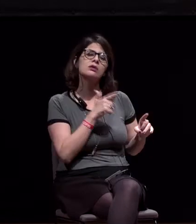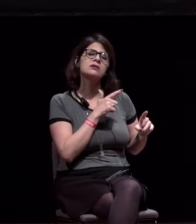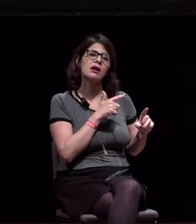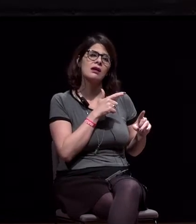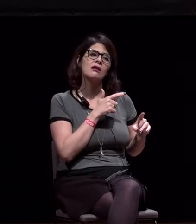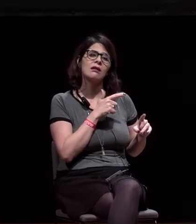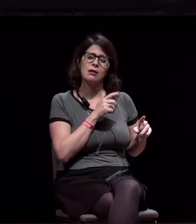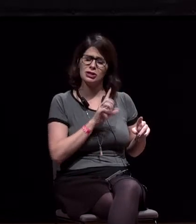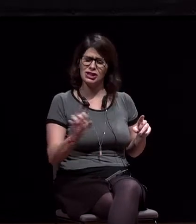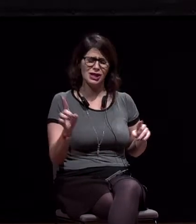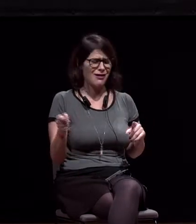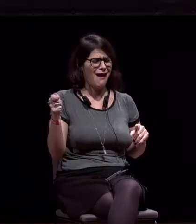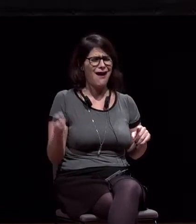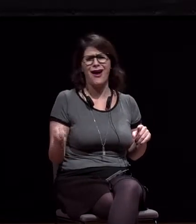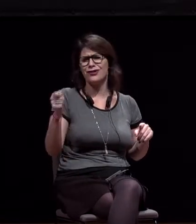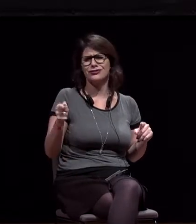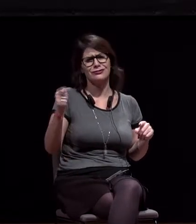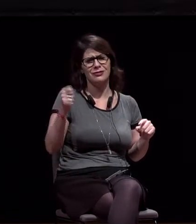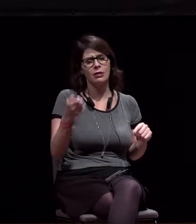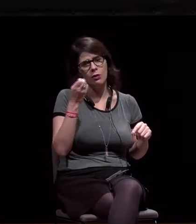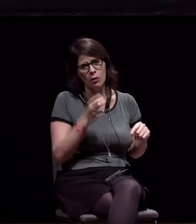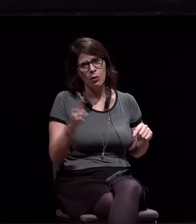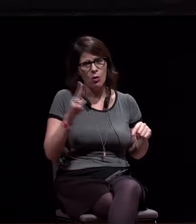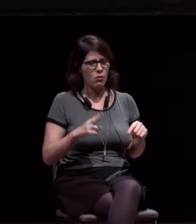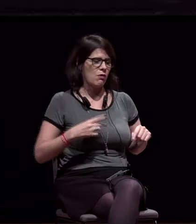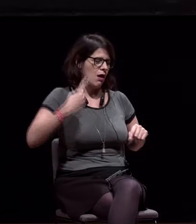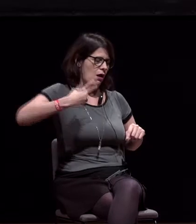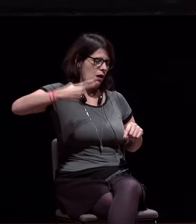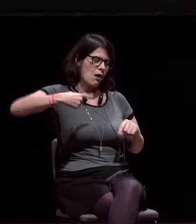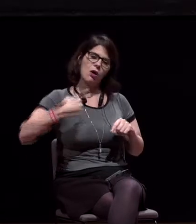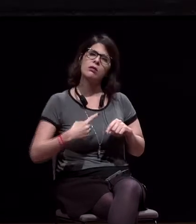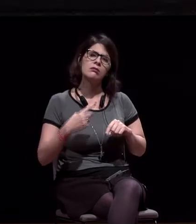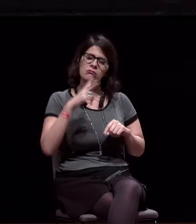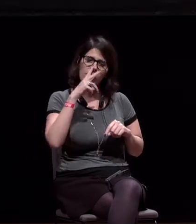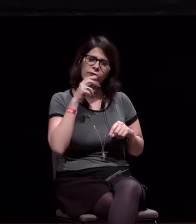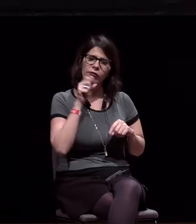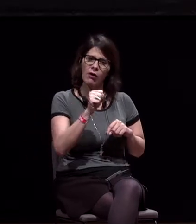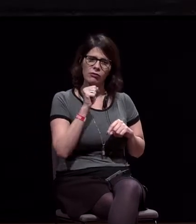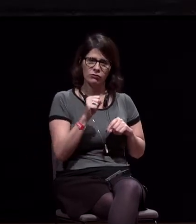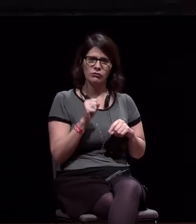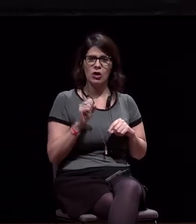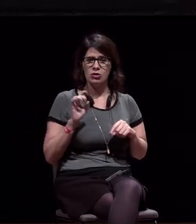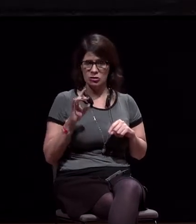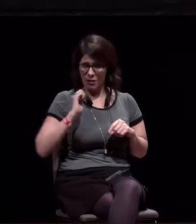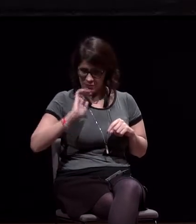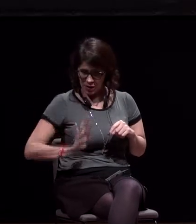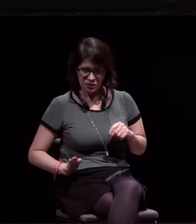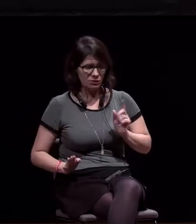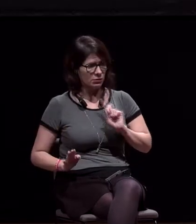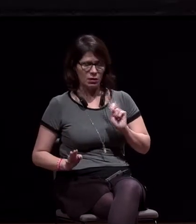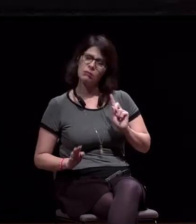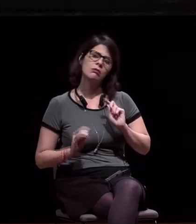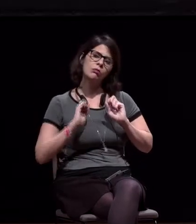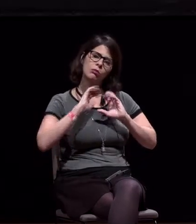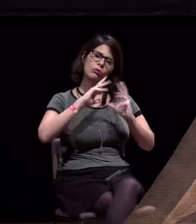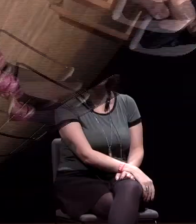da direita e nesse contexto da radicalização do autoritarismo, não só no Brasil, como no resto